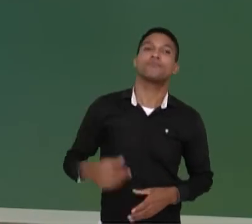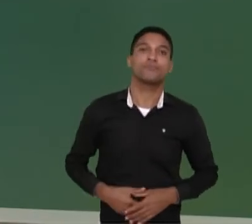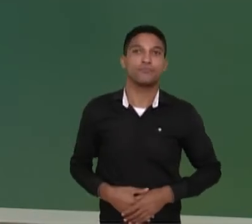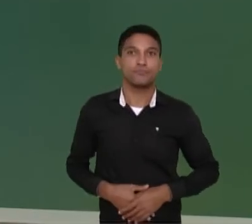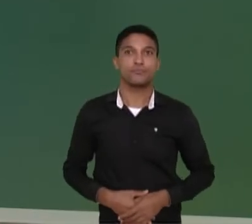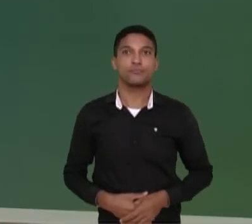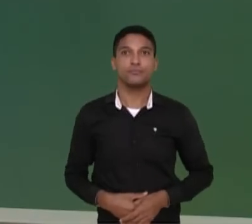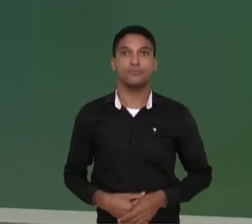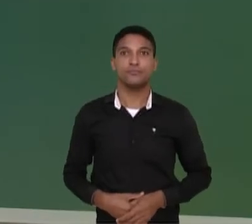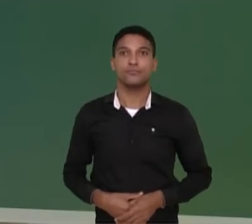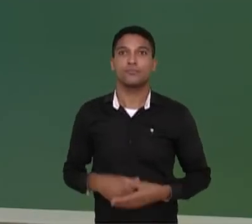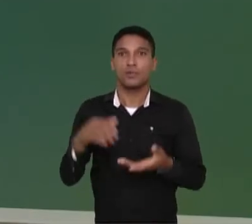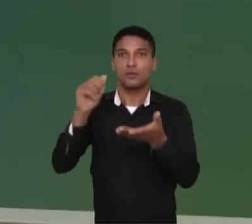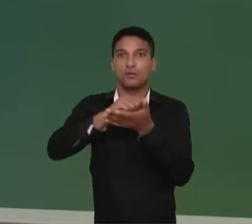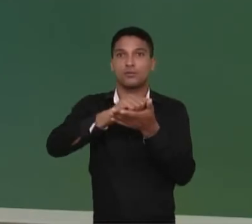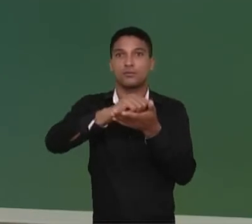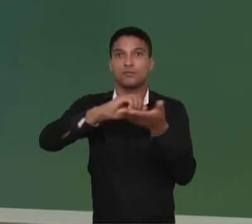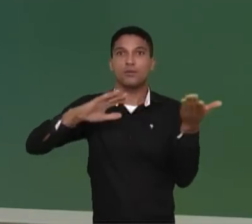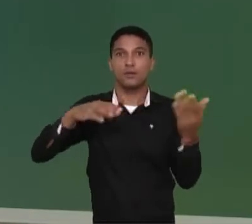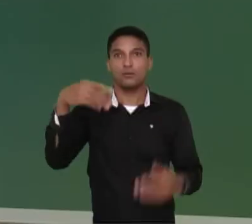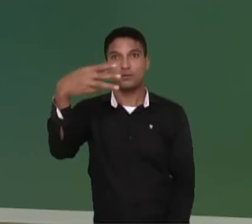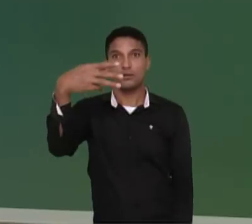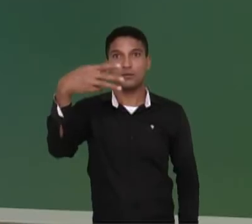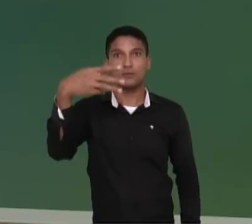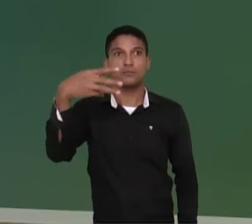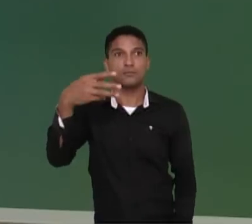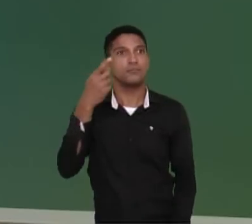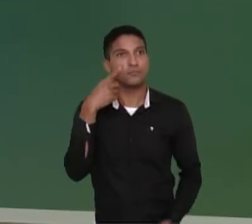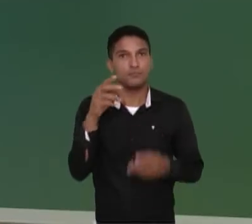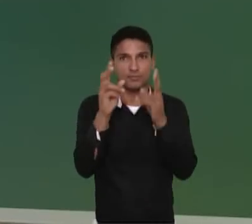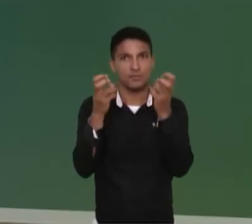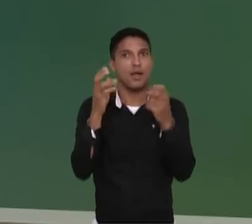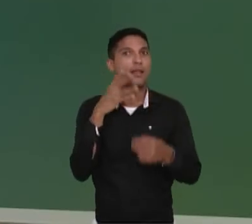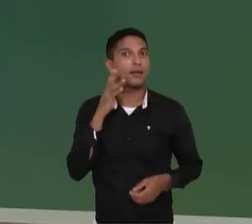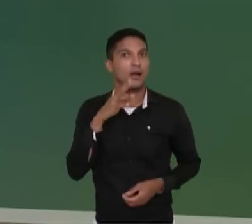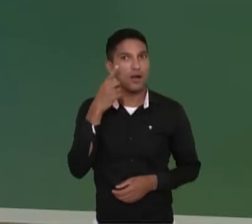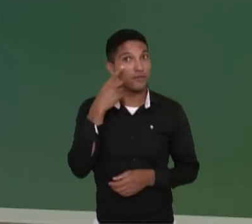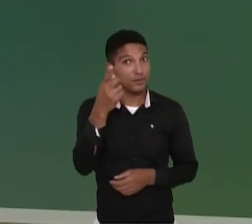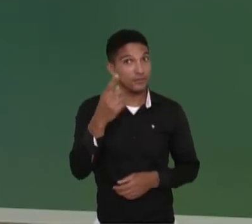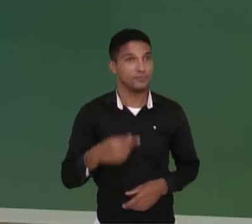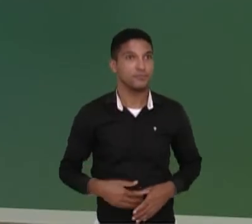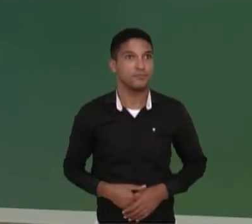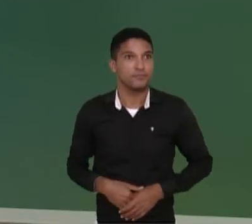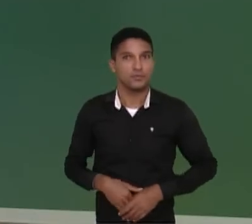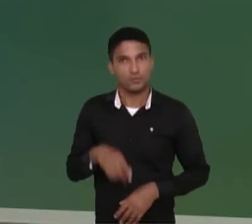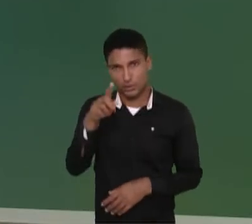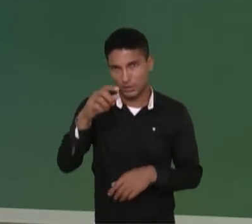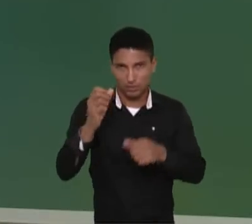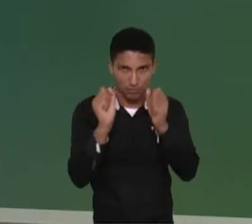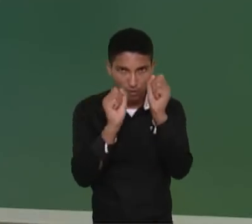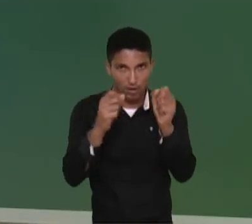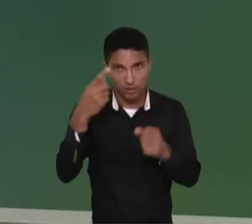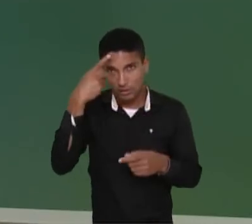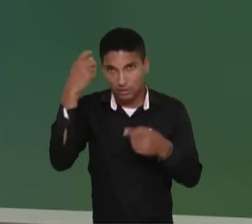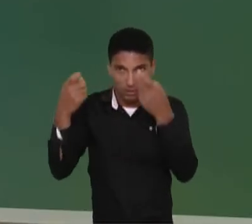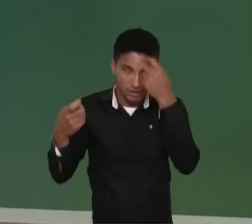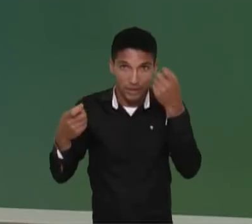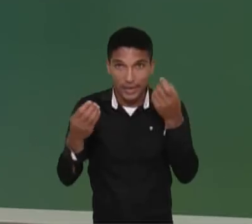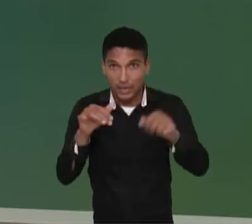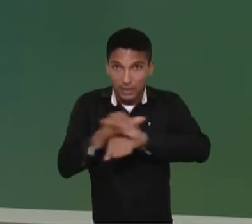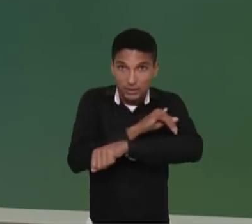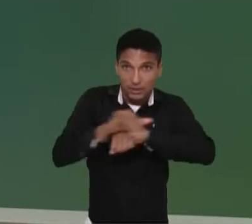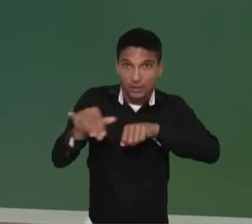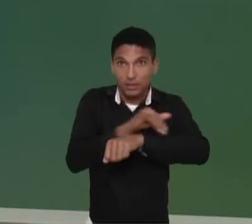Exercício 3. Esse exercício 3 é bem bacana, né? Também você pode utilizar uma ideia intuitiva para resolver, tá? Se você